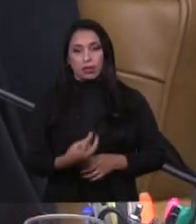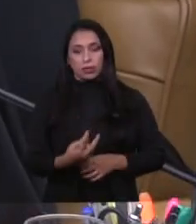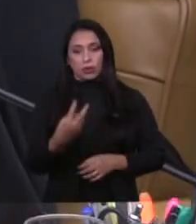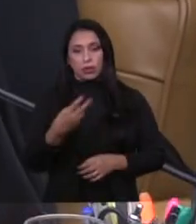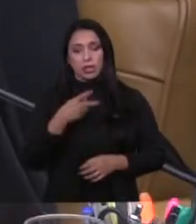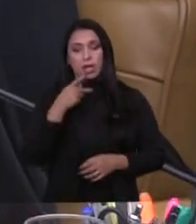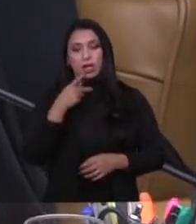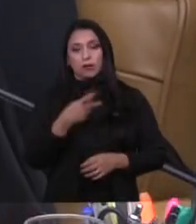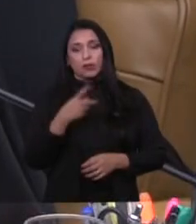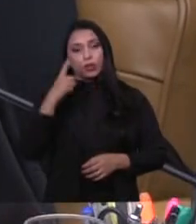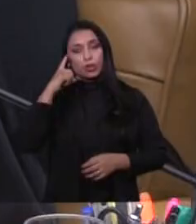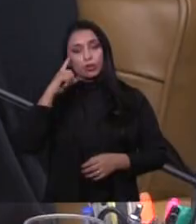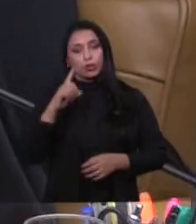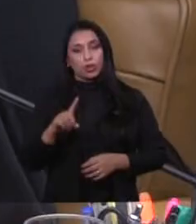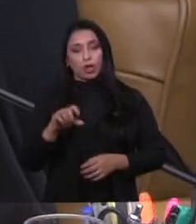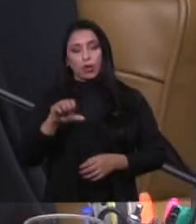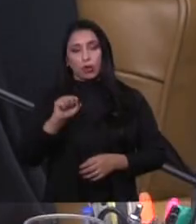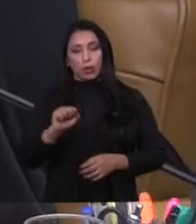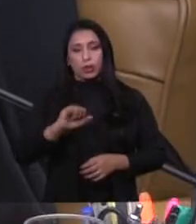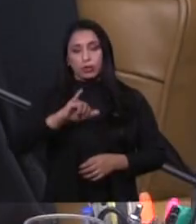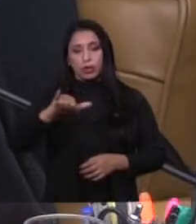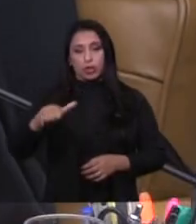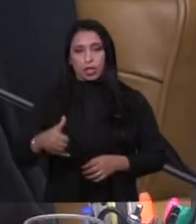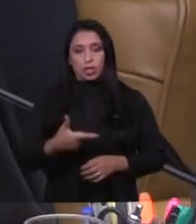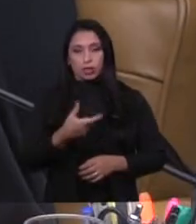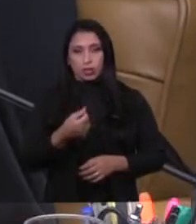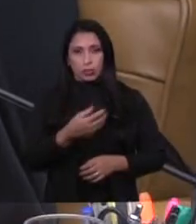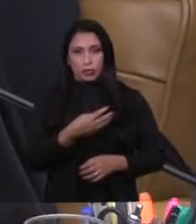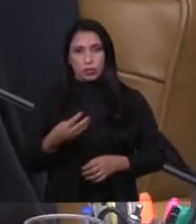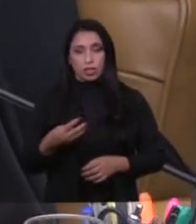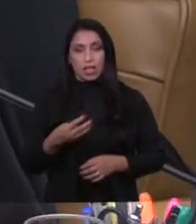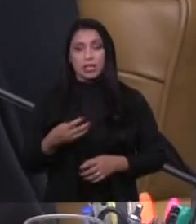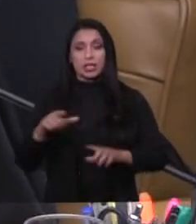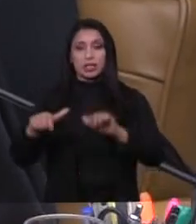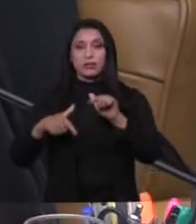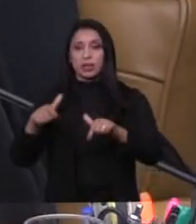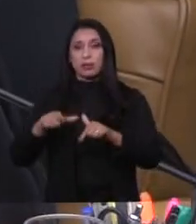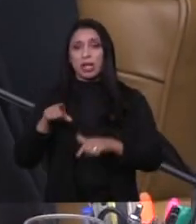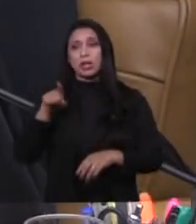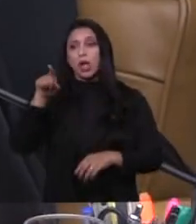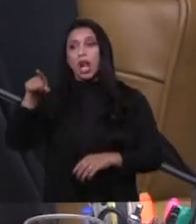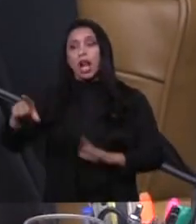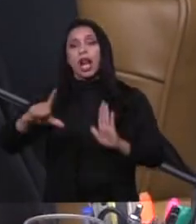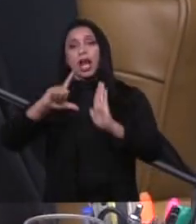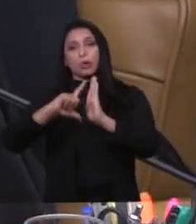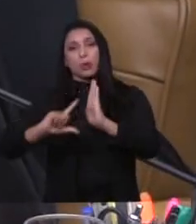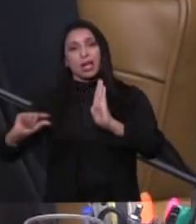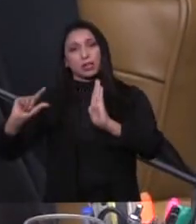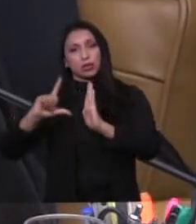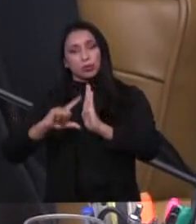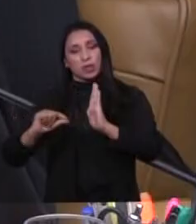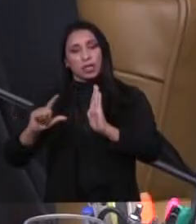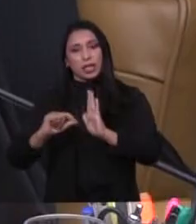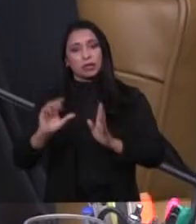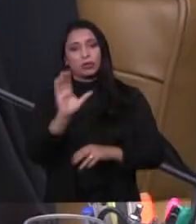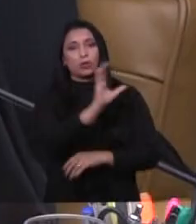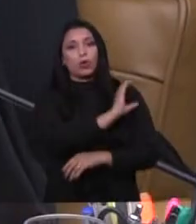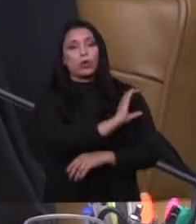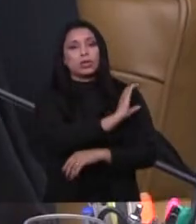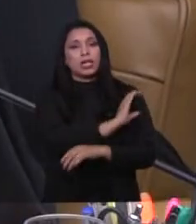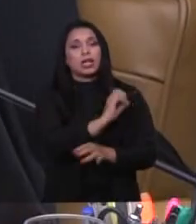8 de janeiro de 2023 estava trabalhando no Palácio do Planalto, como coordenador da segurança